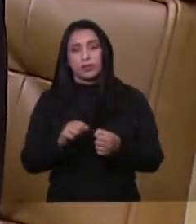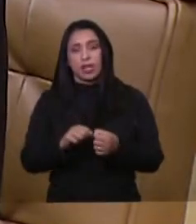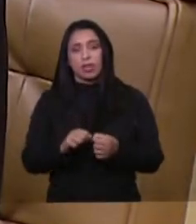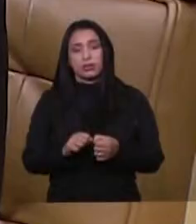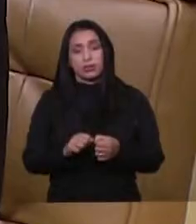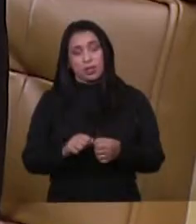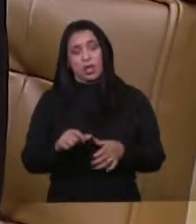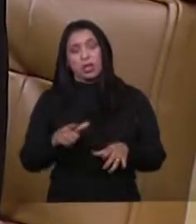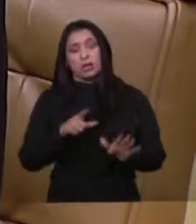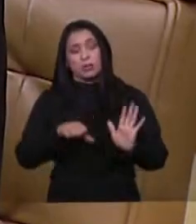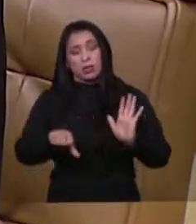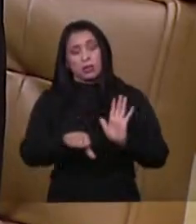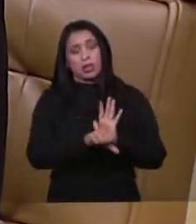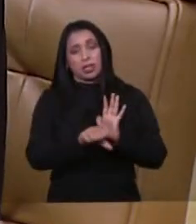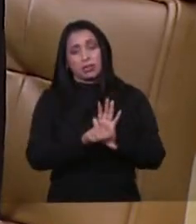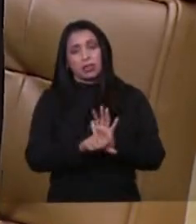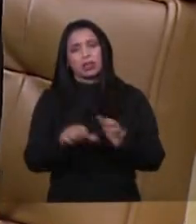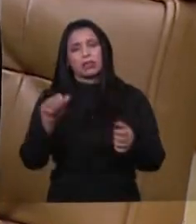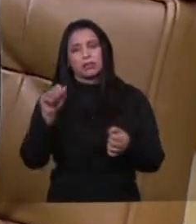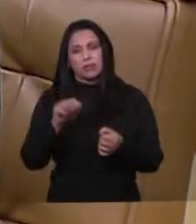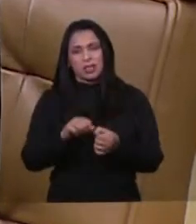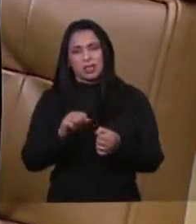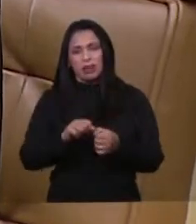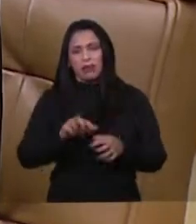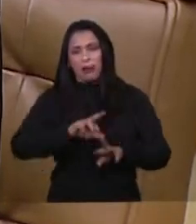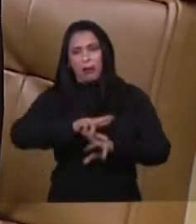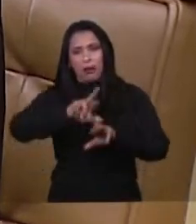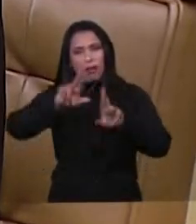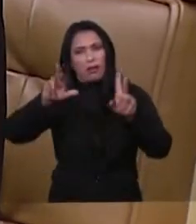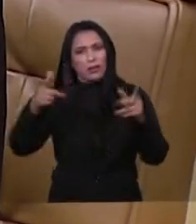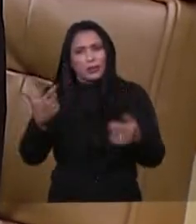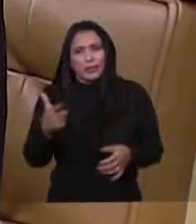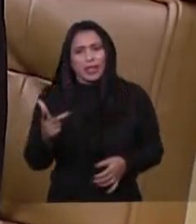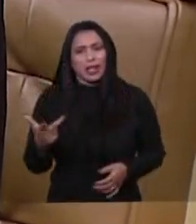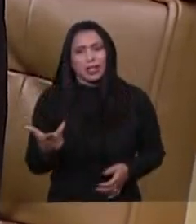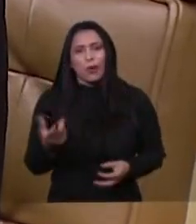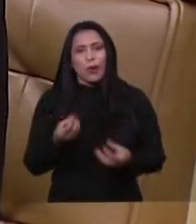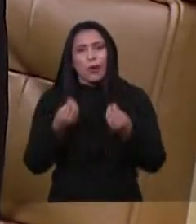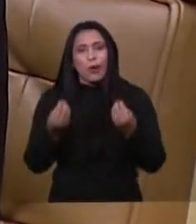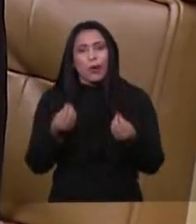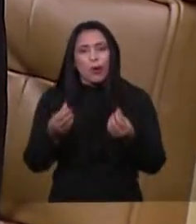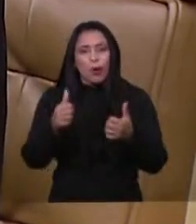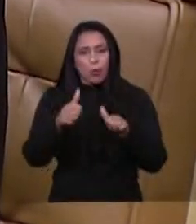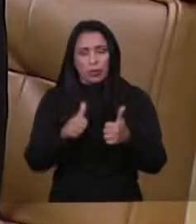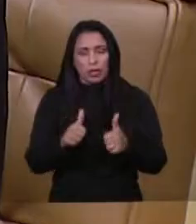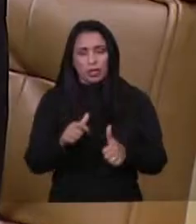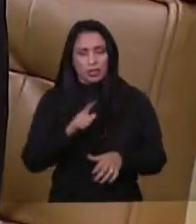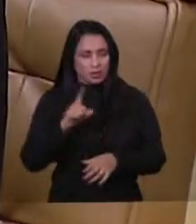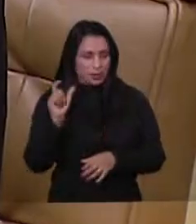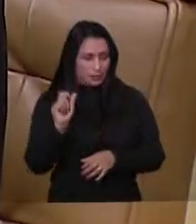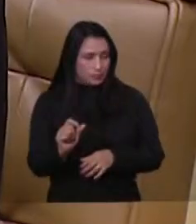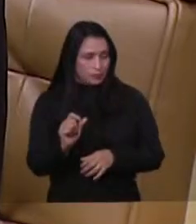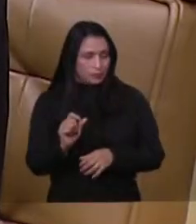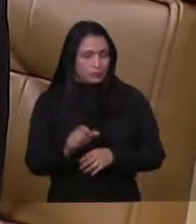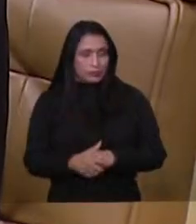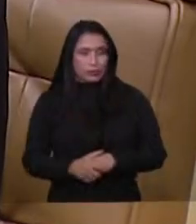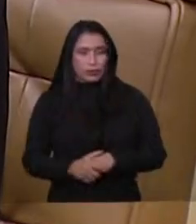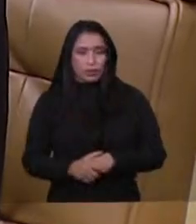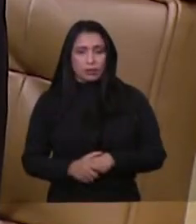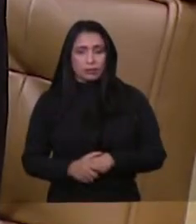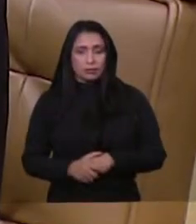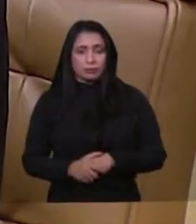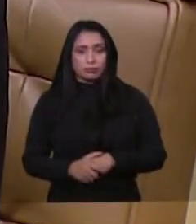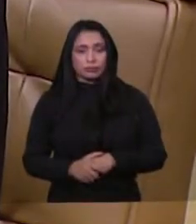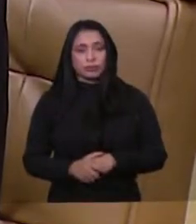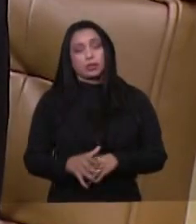dos agressores foram e são, de fato, imensuráveis. Viu-se na denúncia e documentos trazidos com a inicial parte do